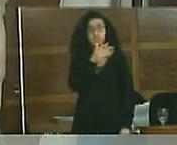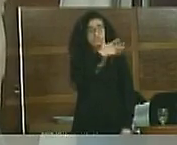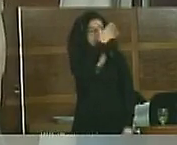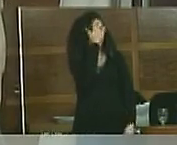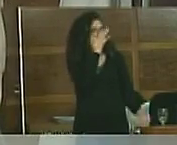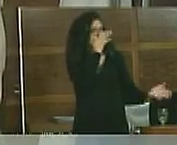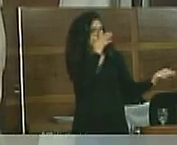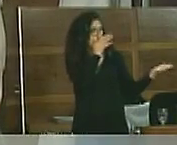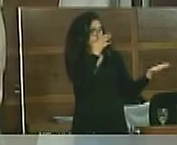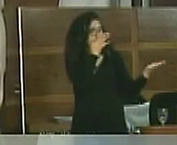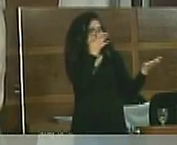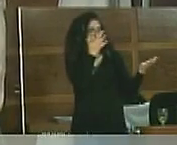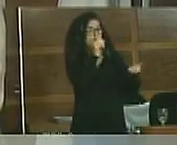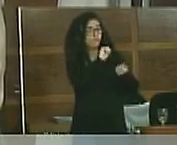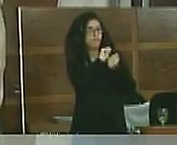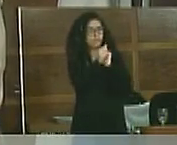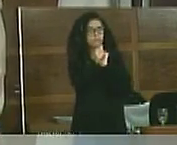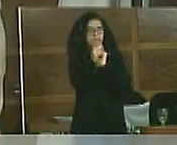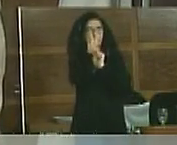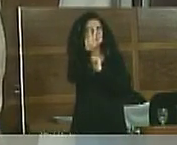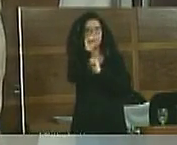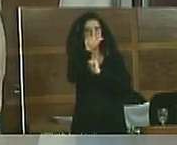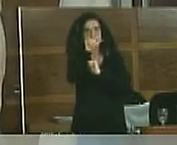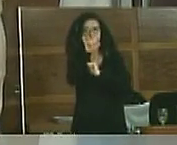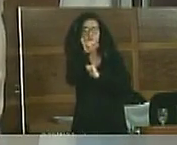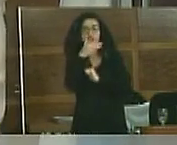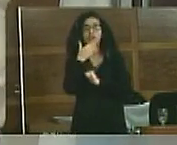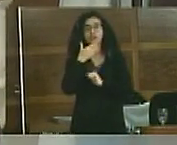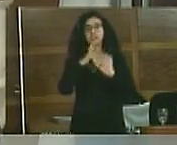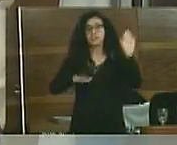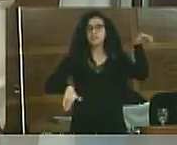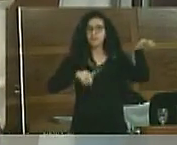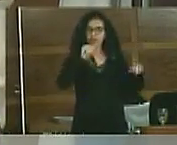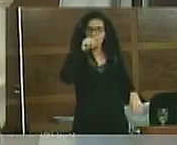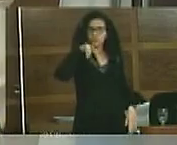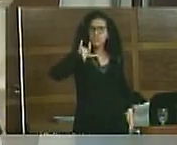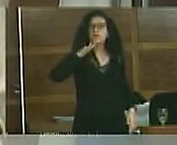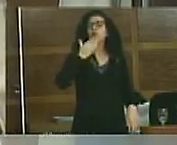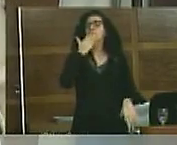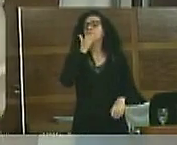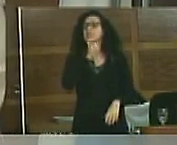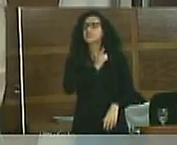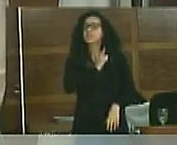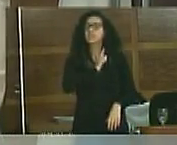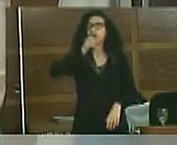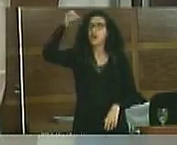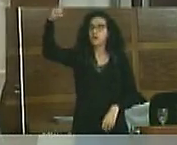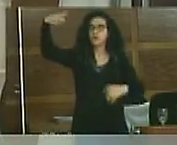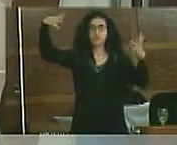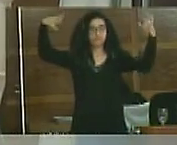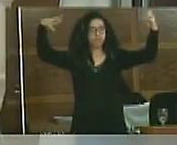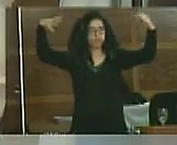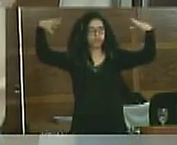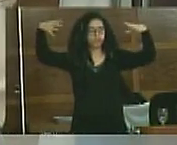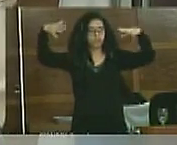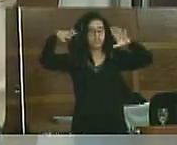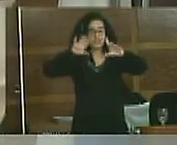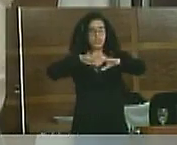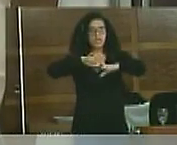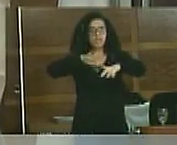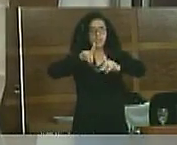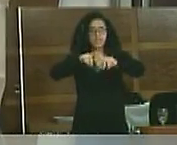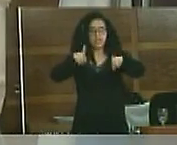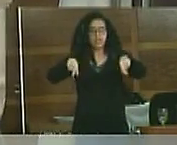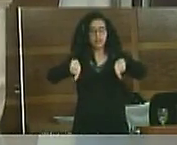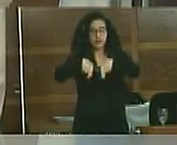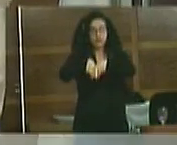que joga vôlei ali na Praia do Anil, eu solicito que ilumine a quadra de vôlei. Ali tem quatro refletores, mas